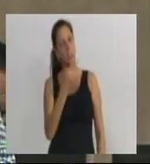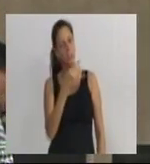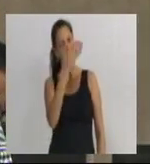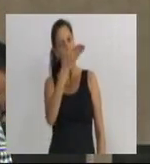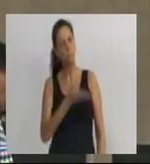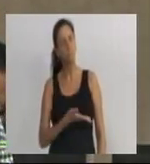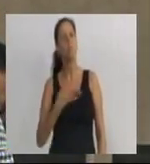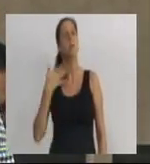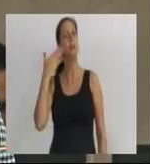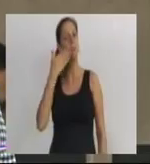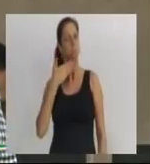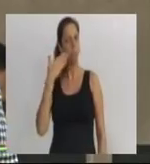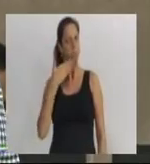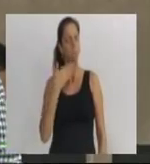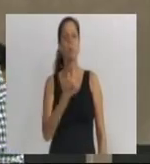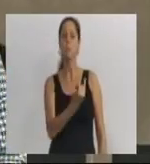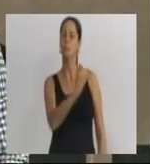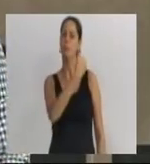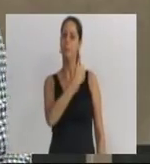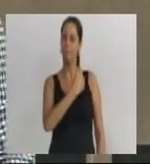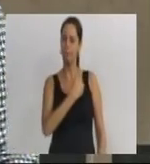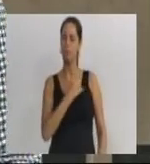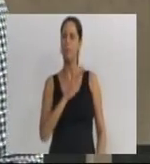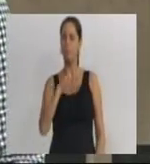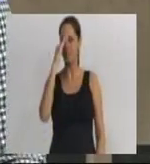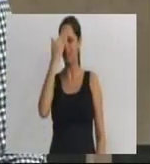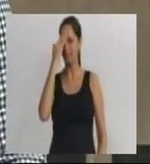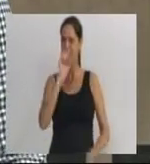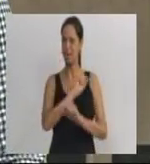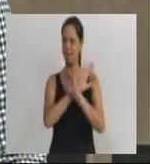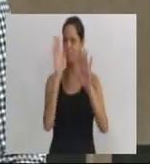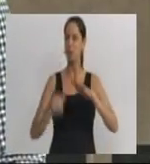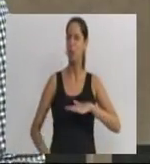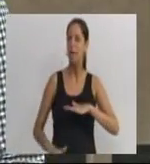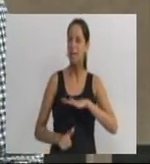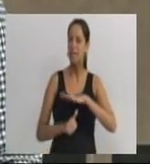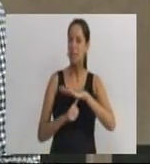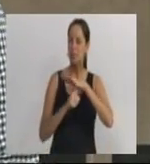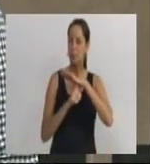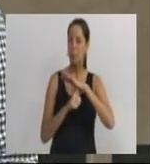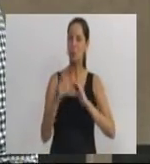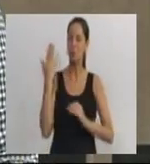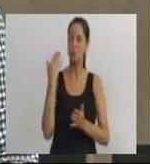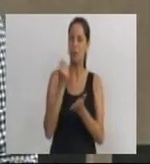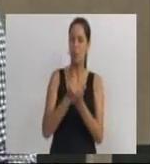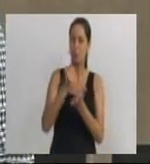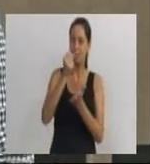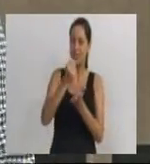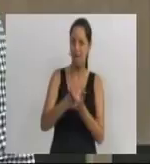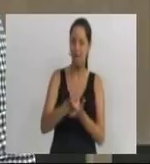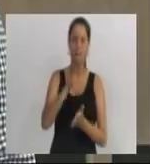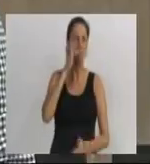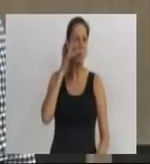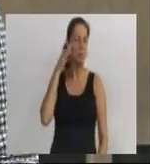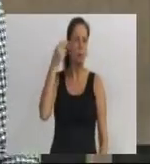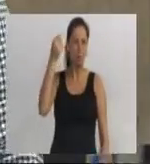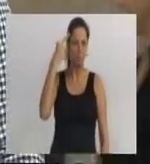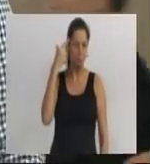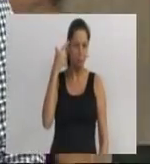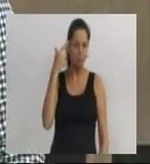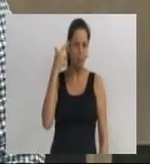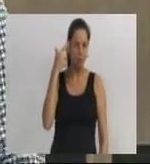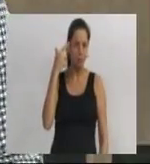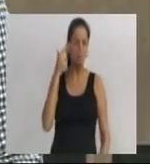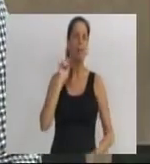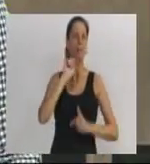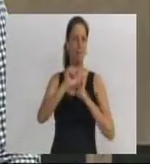Vossa Excelência disse, só para me compreender, que o reitor foi contratado pela universidade ou empresa do reitor para